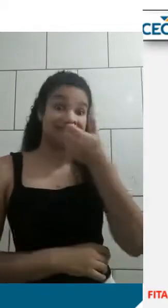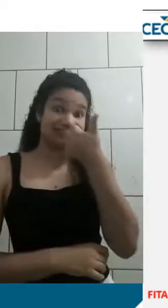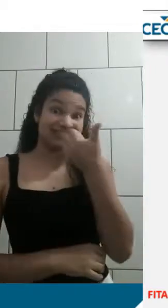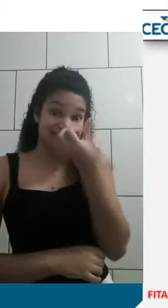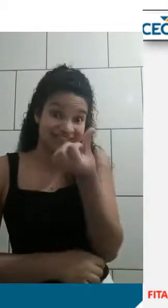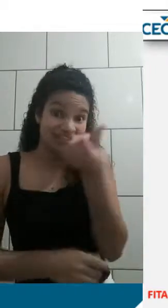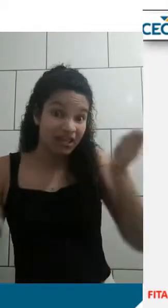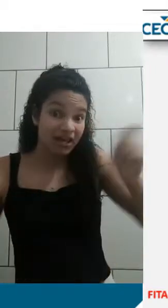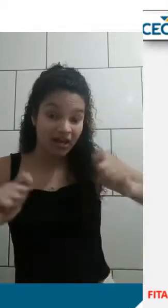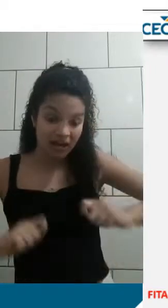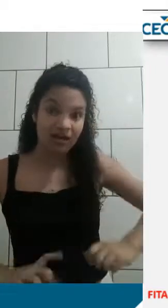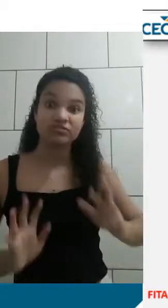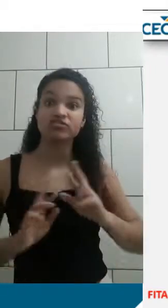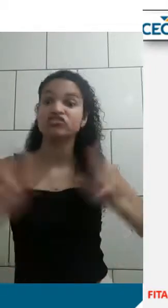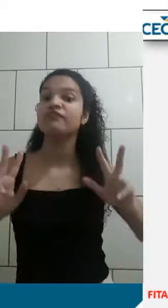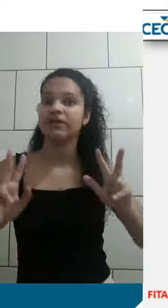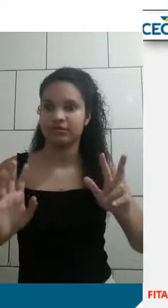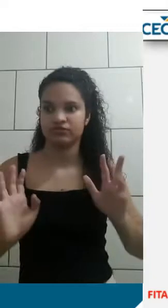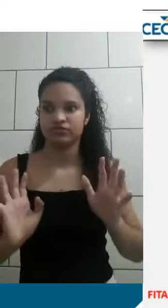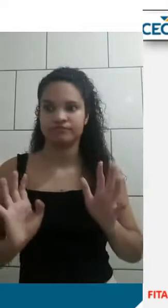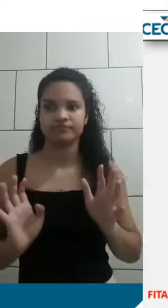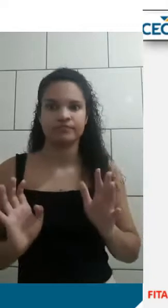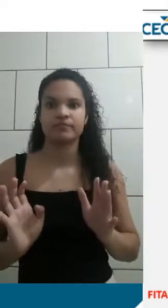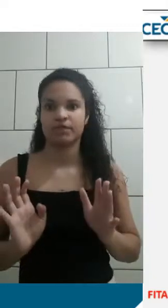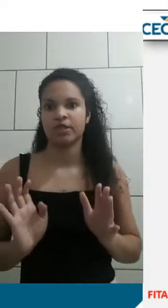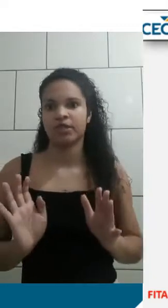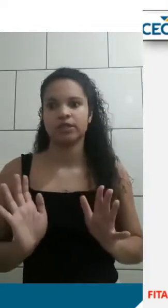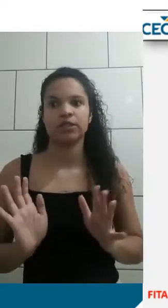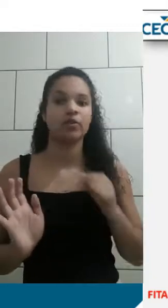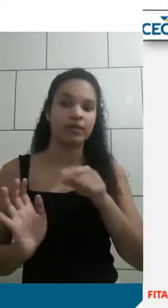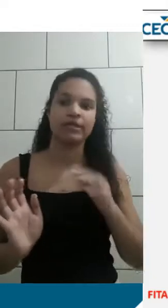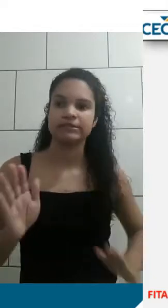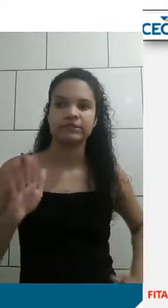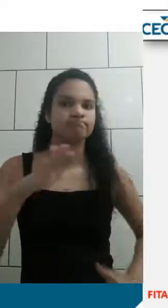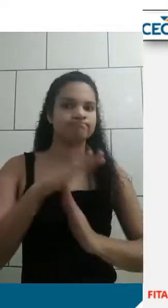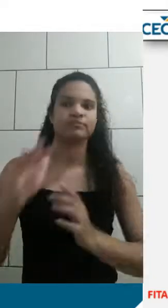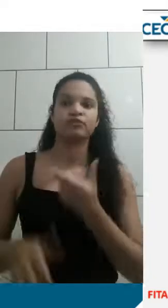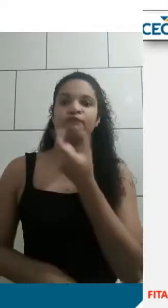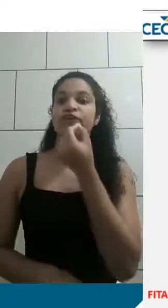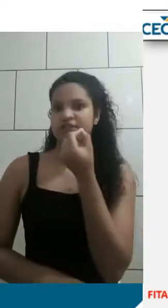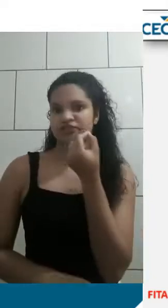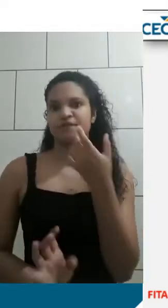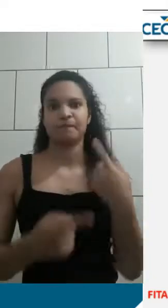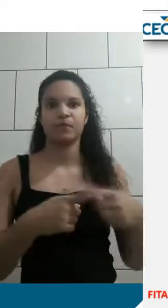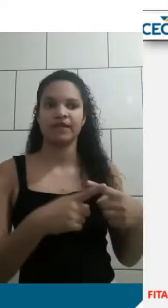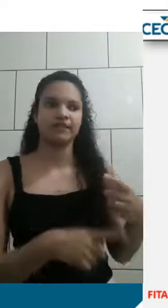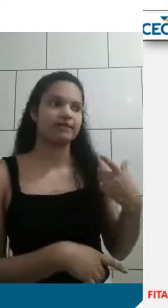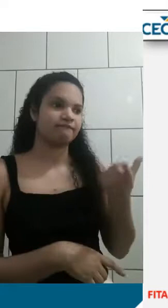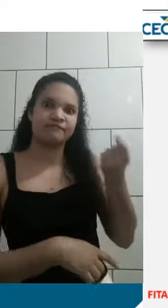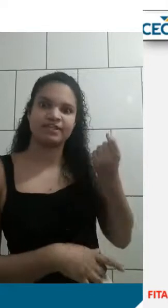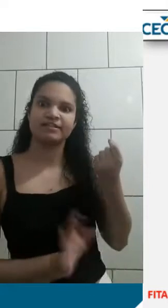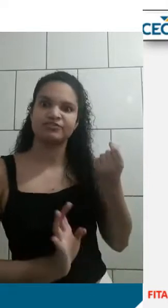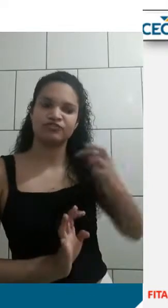seria um número insuficiente para 20 aminoácidos. Se pegarmos então o código genético de